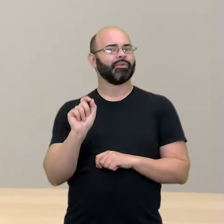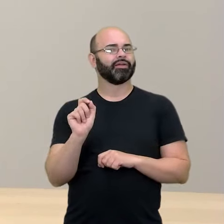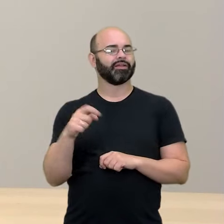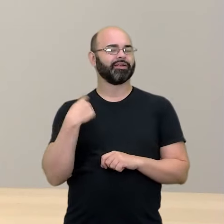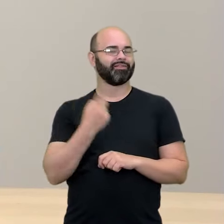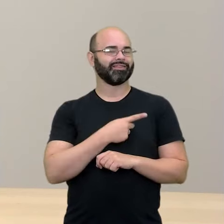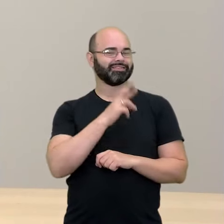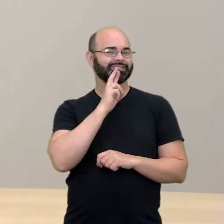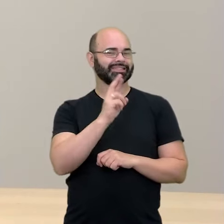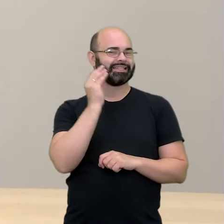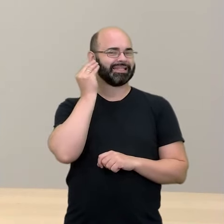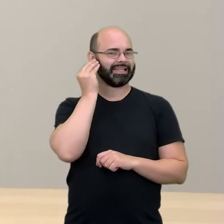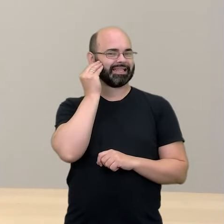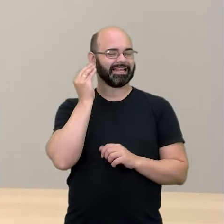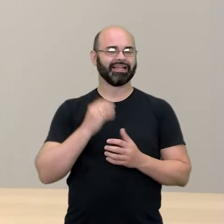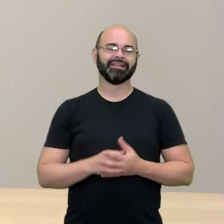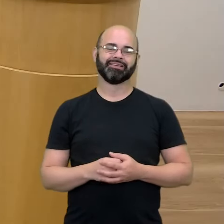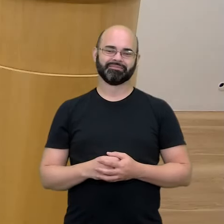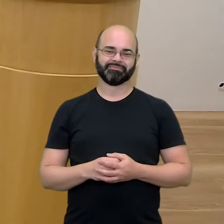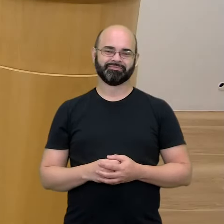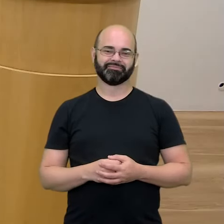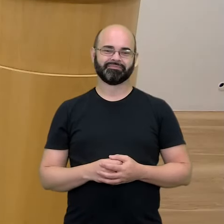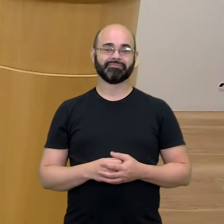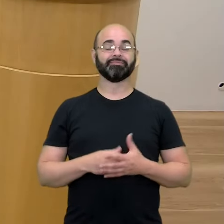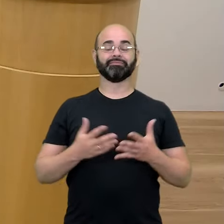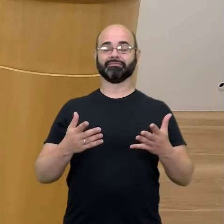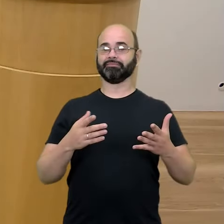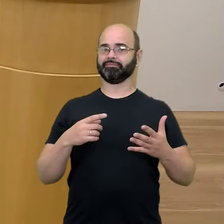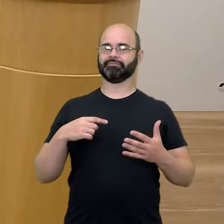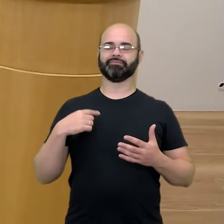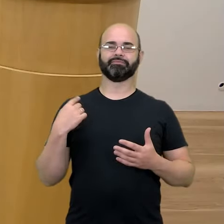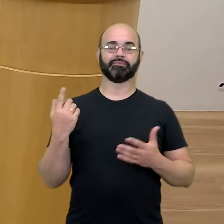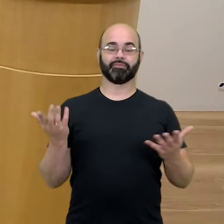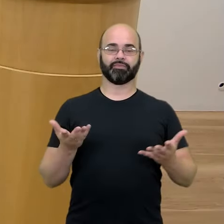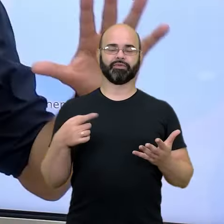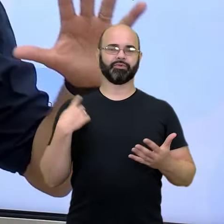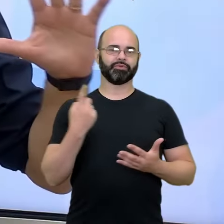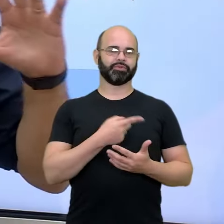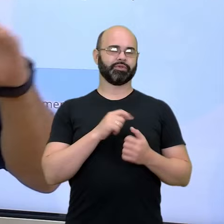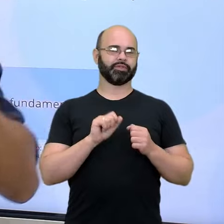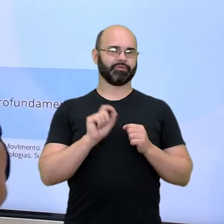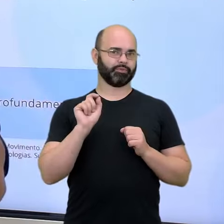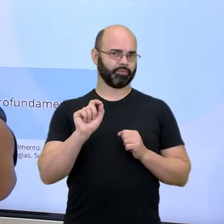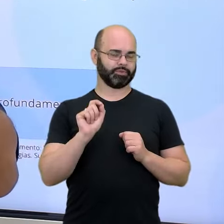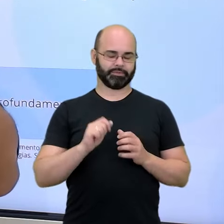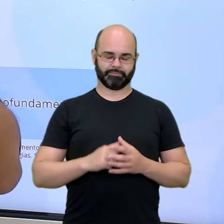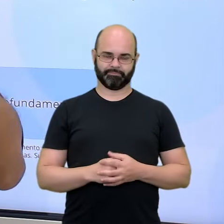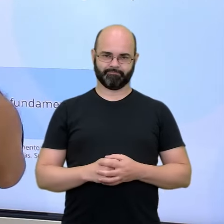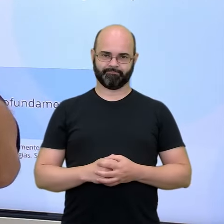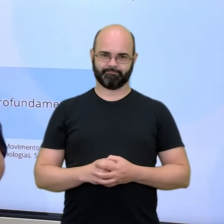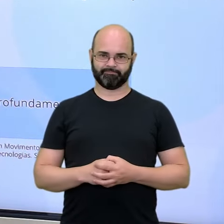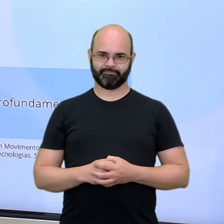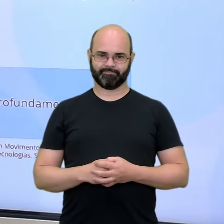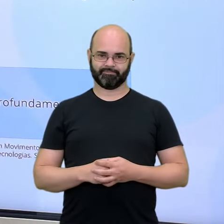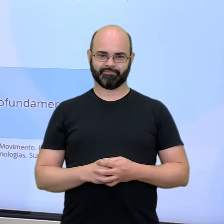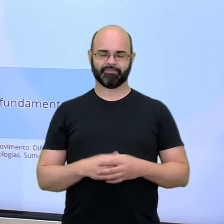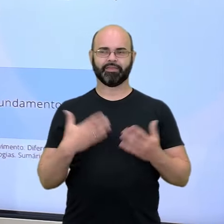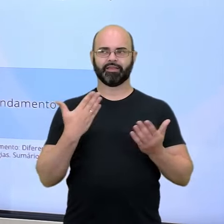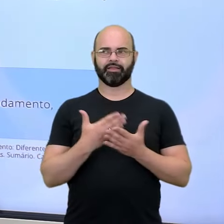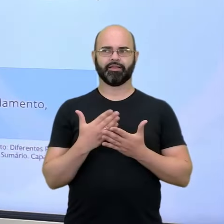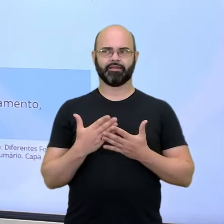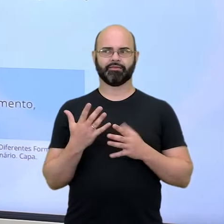vamos fazer um nó final? Exatamente. A gente vai, na verdade, o que acontece aqui, professora Juliana? Ao longo dessas 7